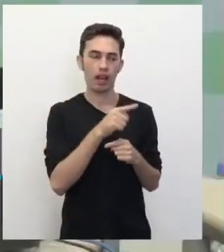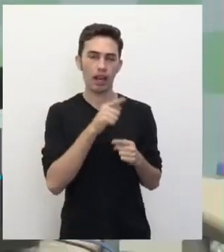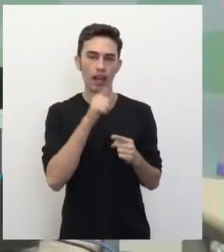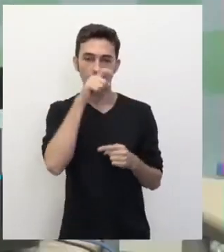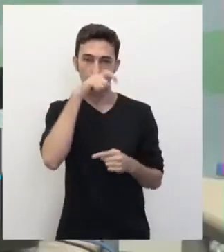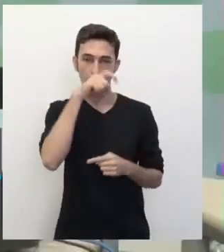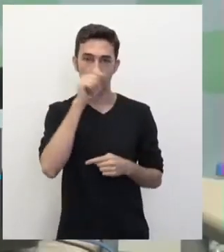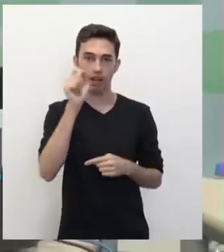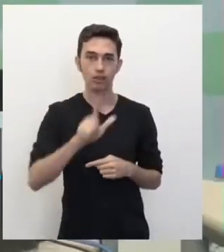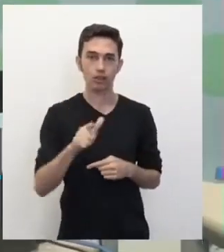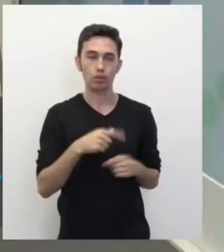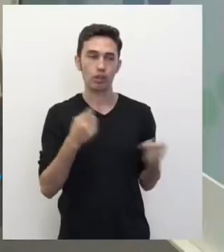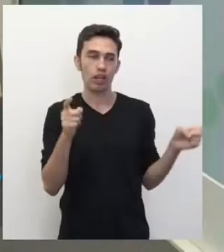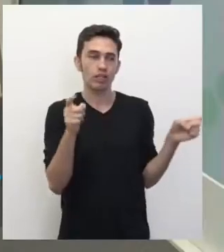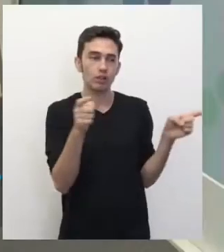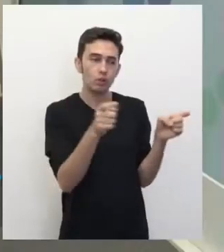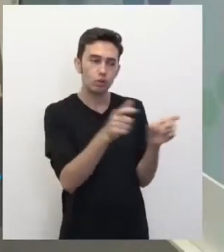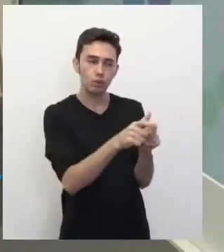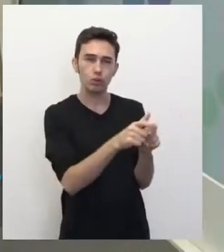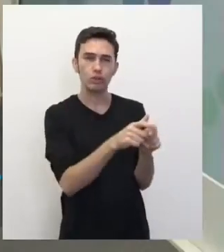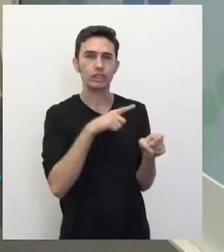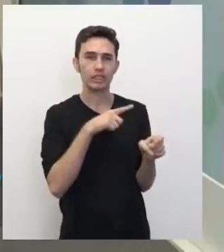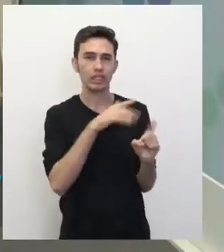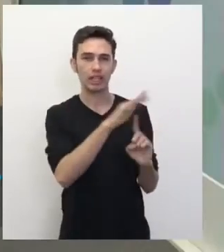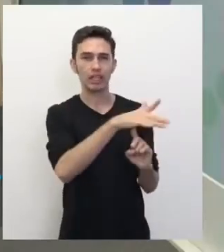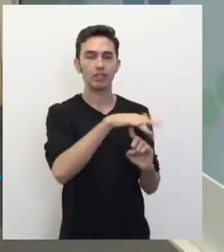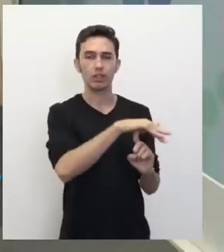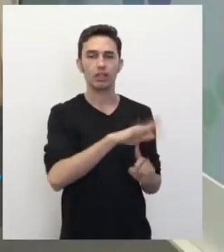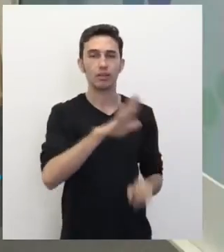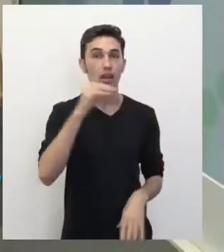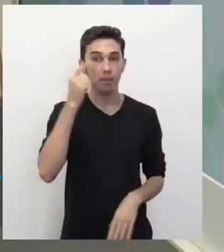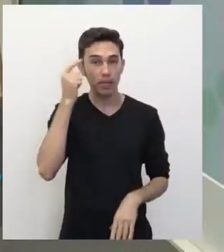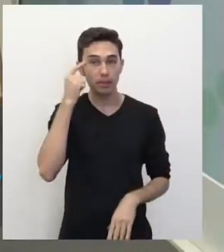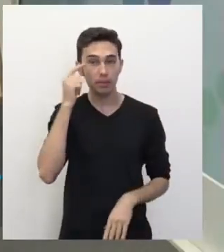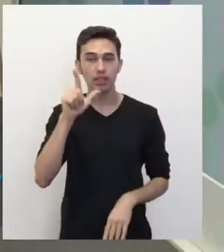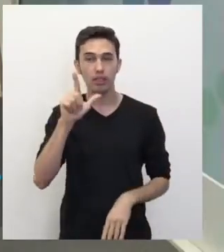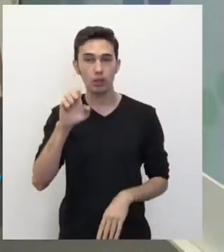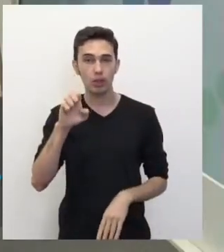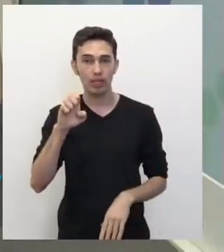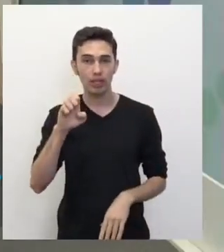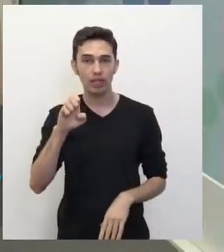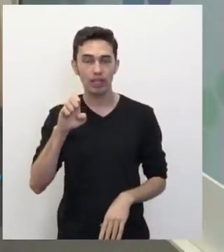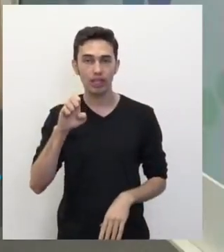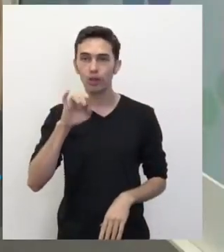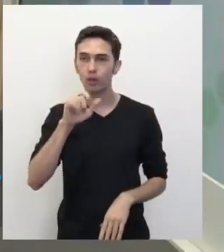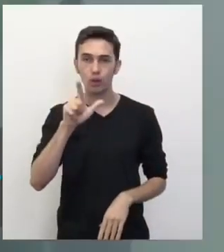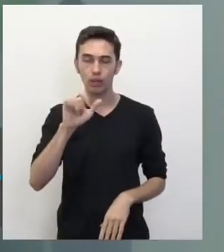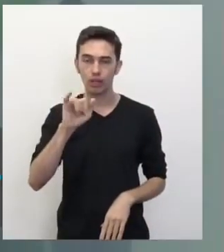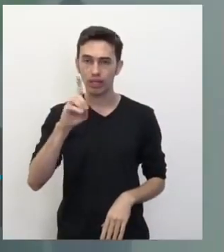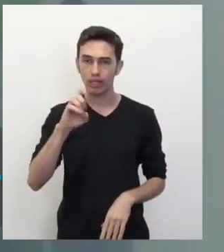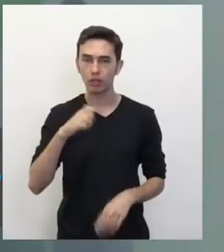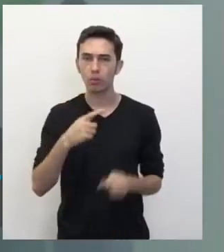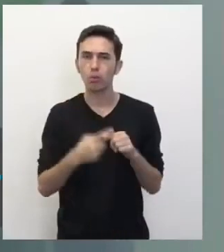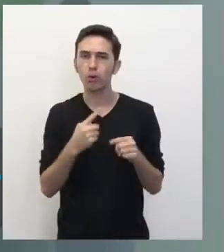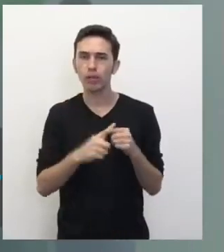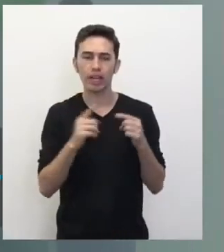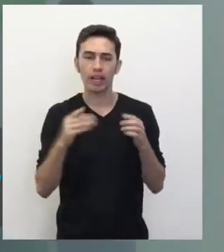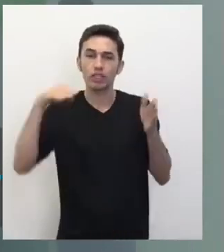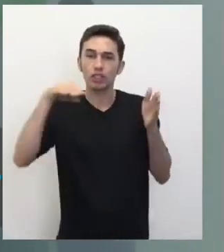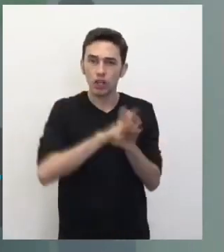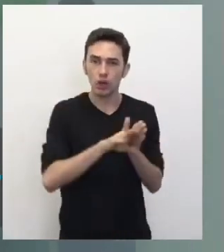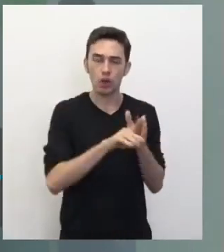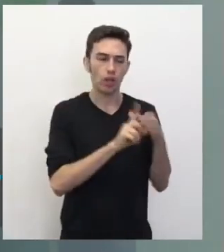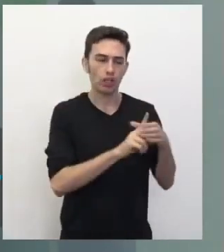natureza. É por aí, mas pensa no lead. Por que elas tiveram que chegar e ficar em isolamento? Porque